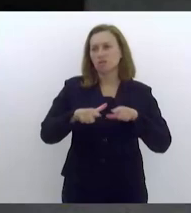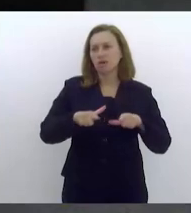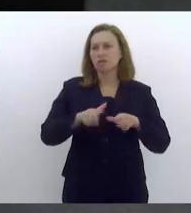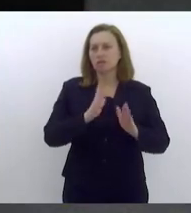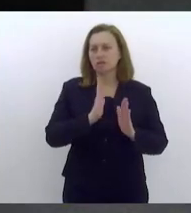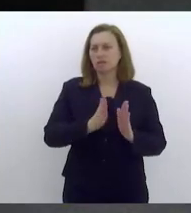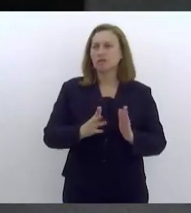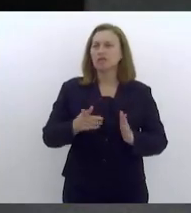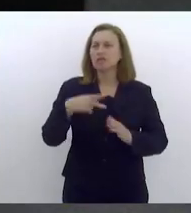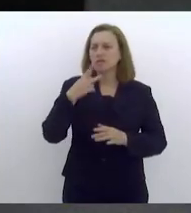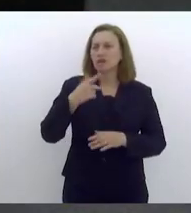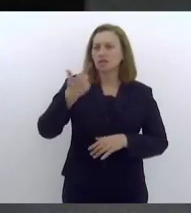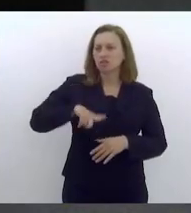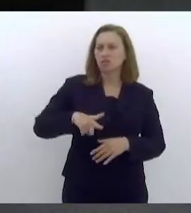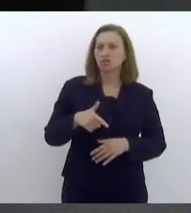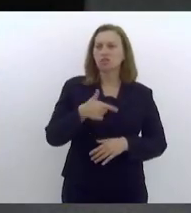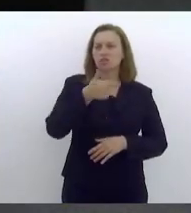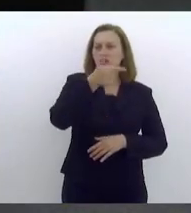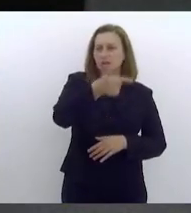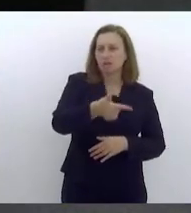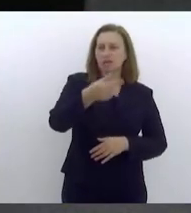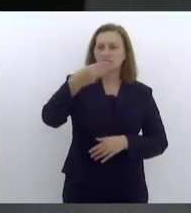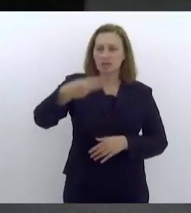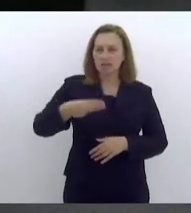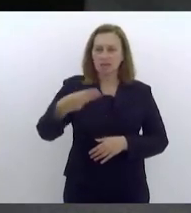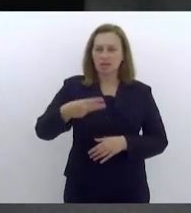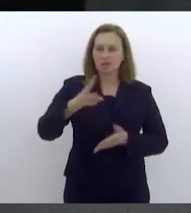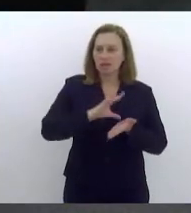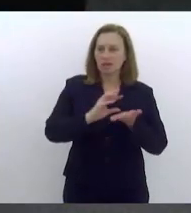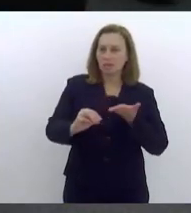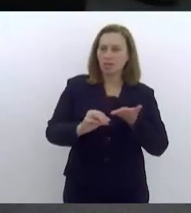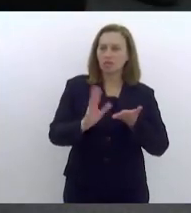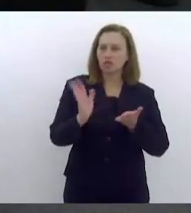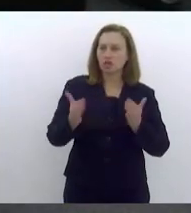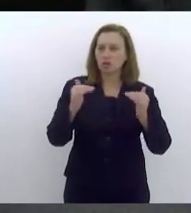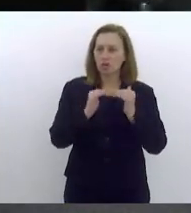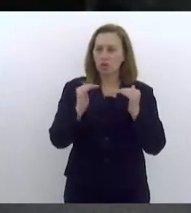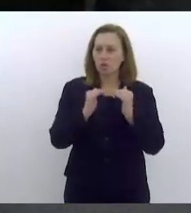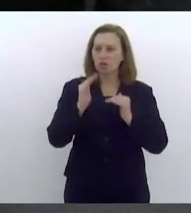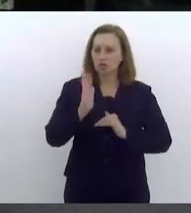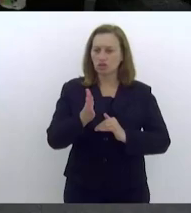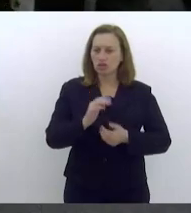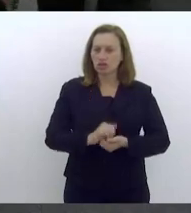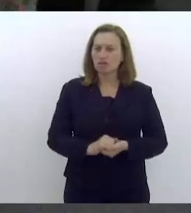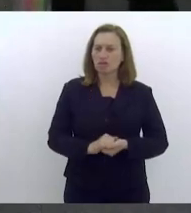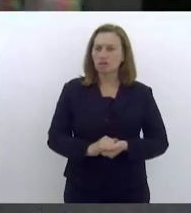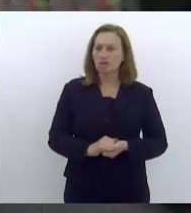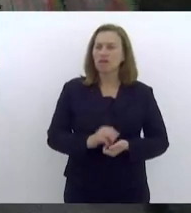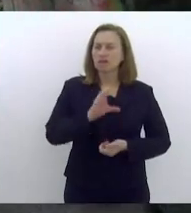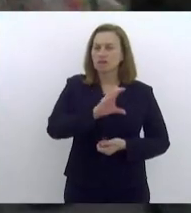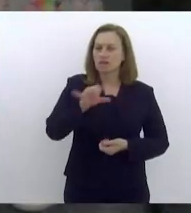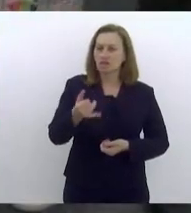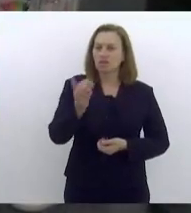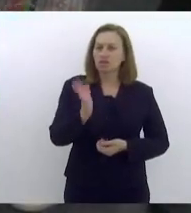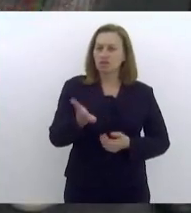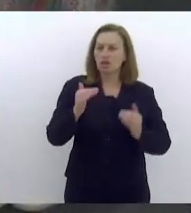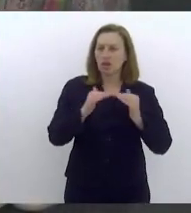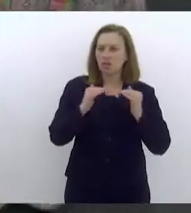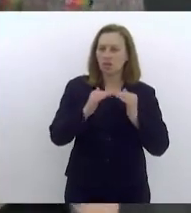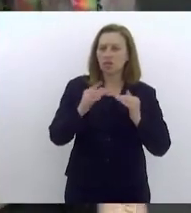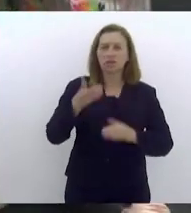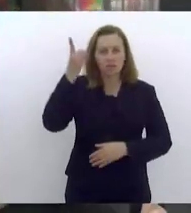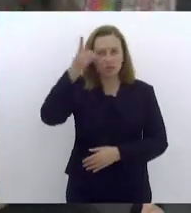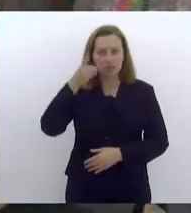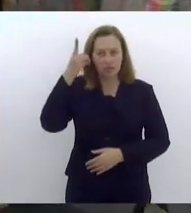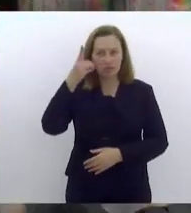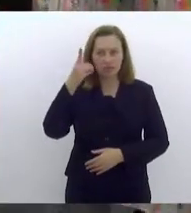e cantar novamente o 13º da pauta de autoria da deputada Renata Souza. Já entrou no acordo? Eu entrei, a CCJ entrou no acordo com a deputada, deputado Luiz Paulo, com a